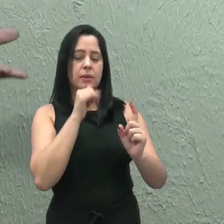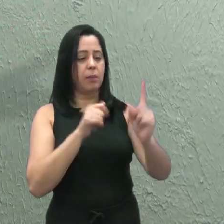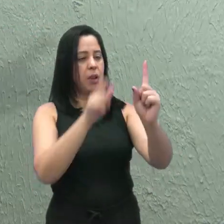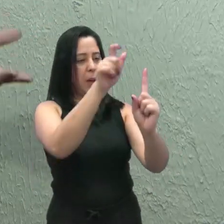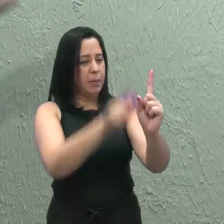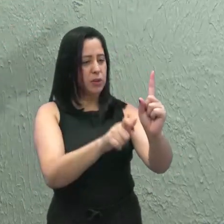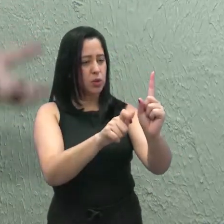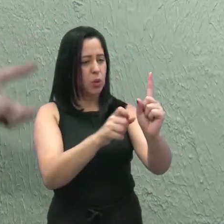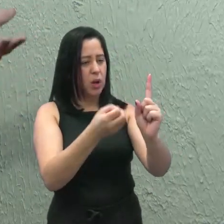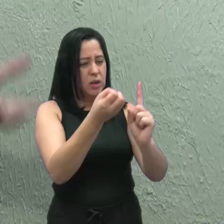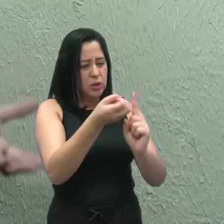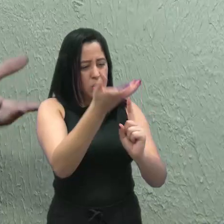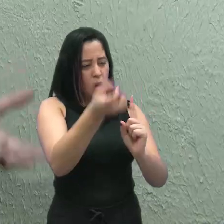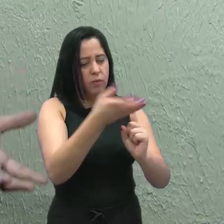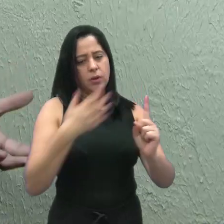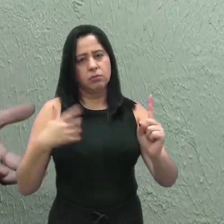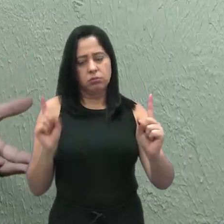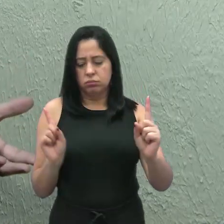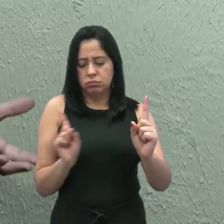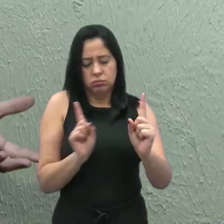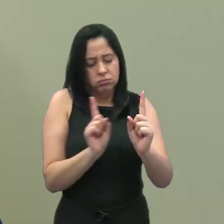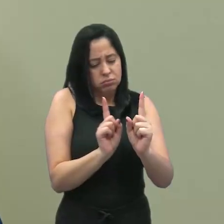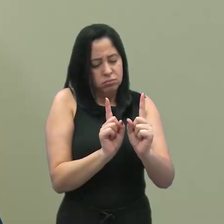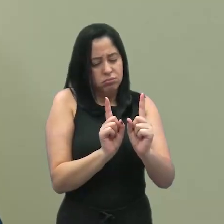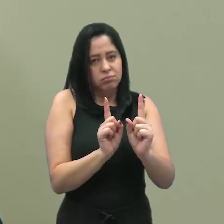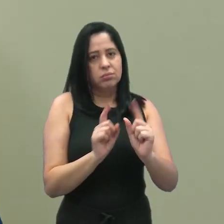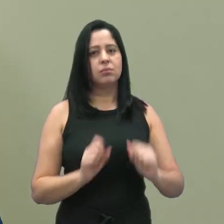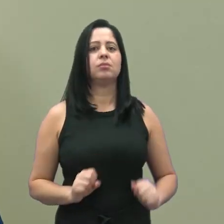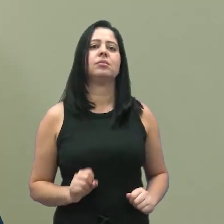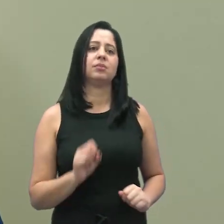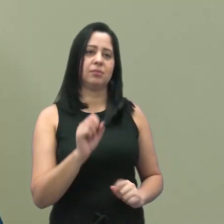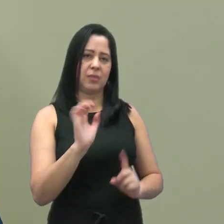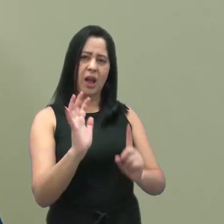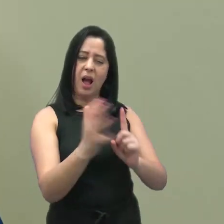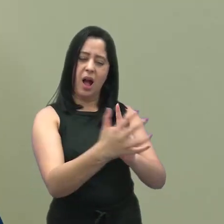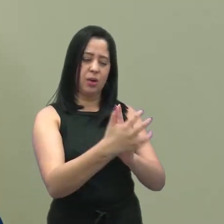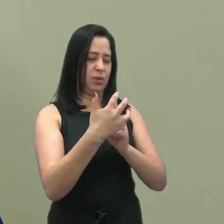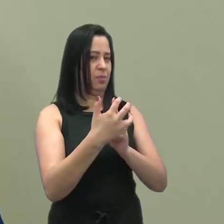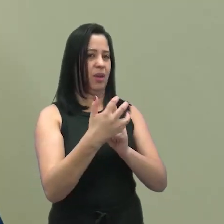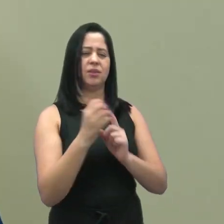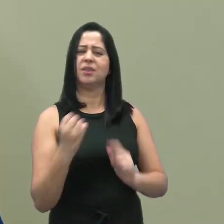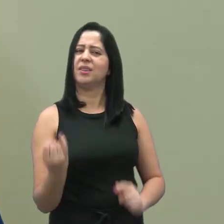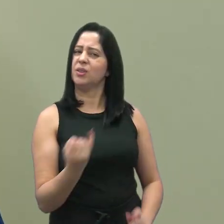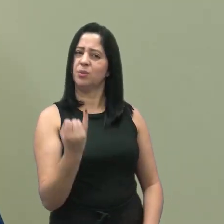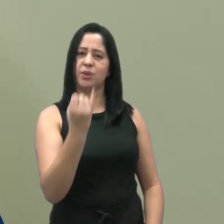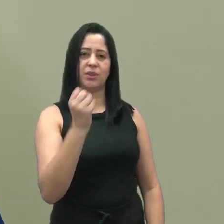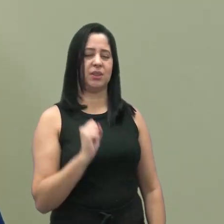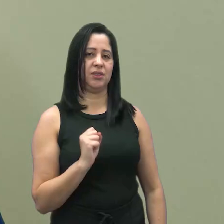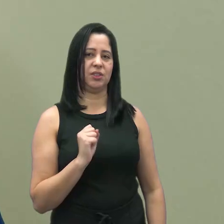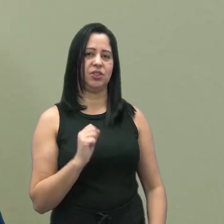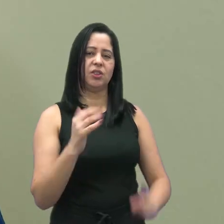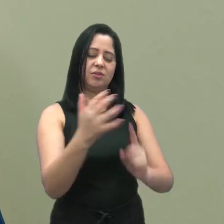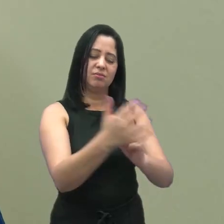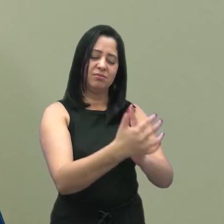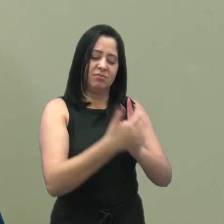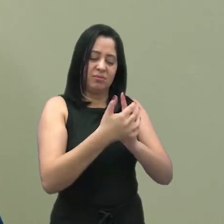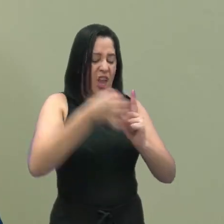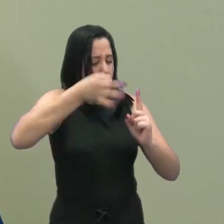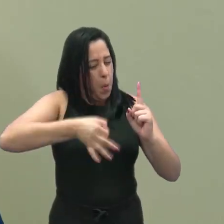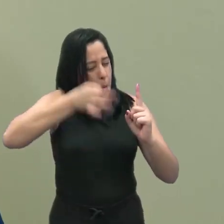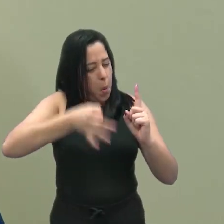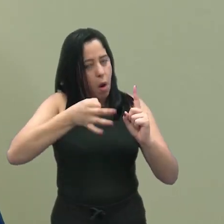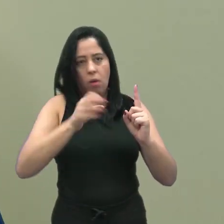lado da pessoa para ela saber, tem alguém aqui comigo. É o acolhimento, que é muito importante. A gente acolhe